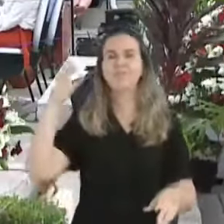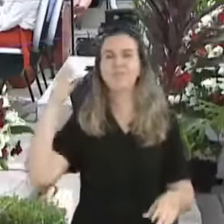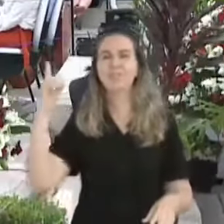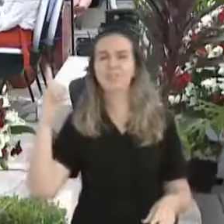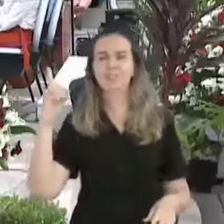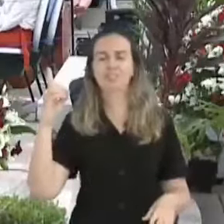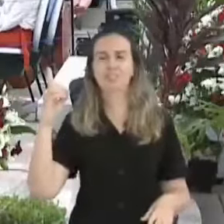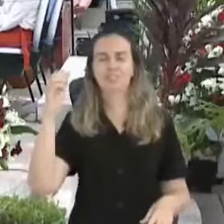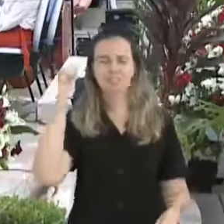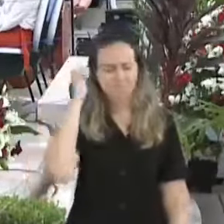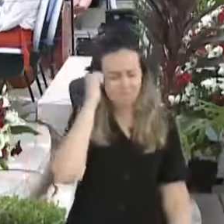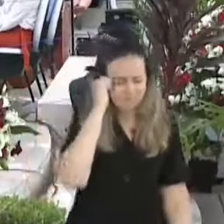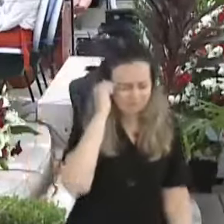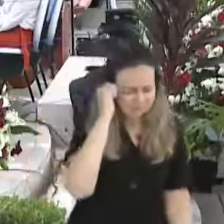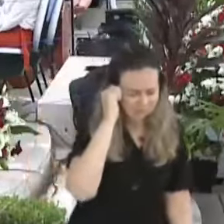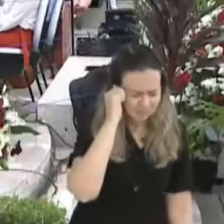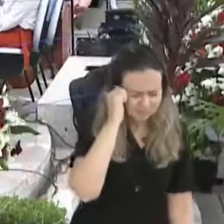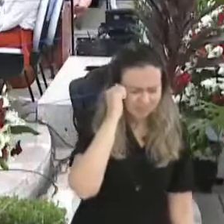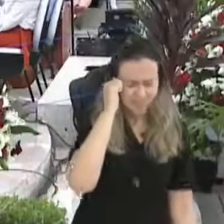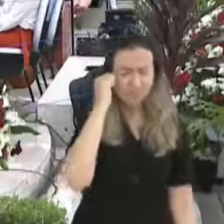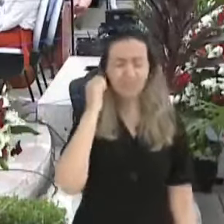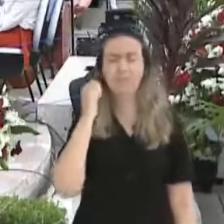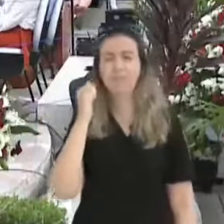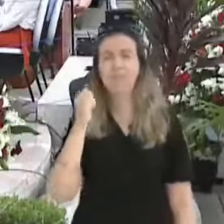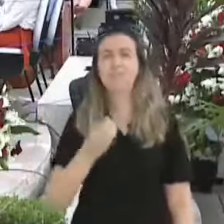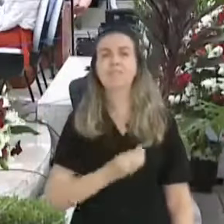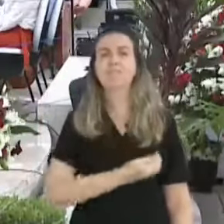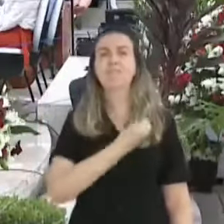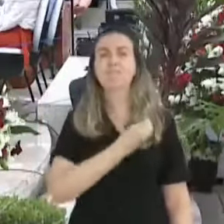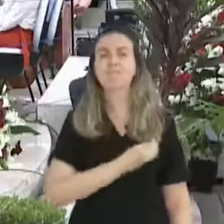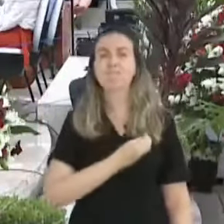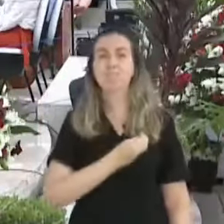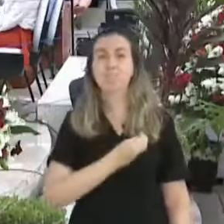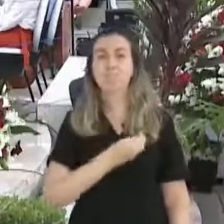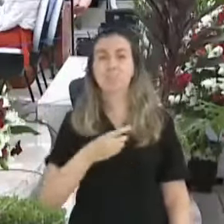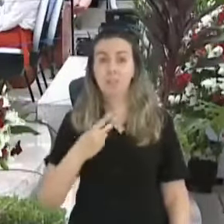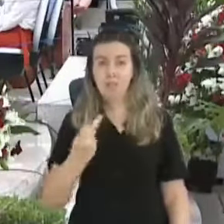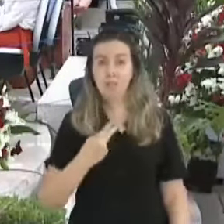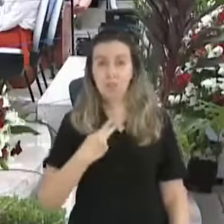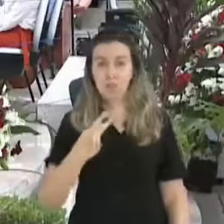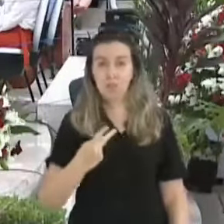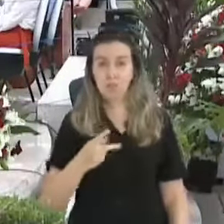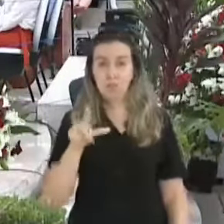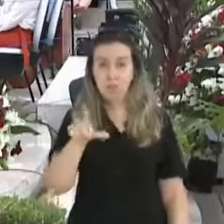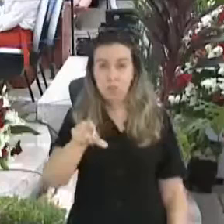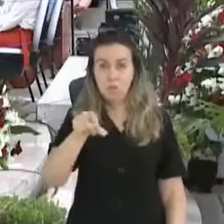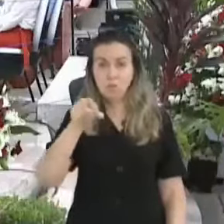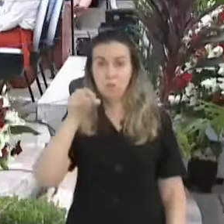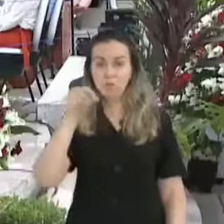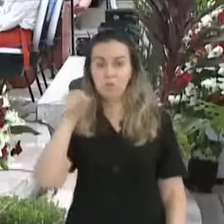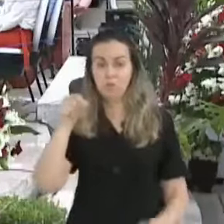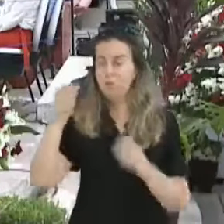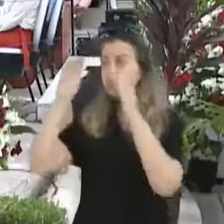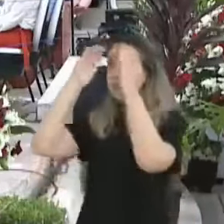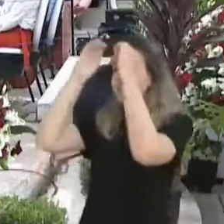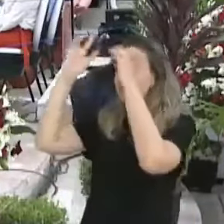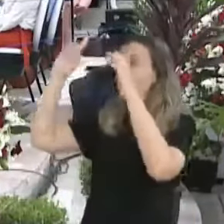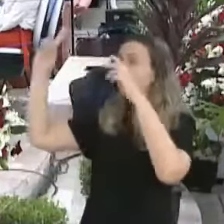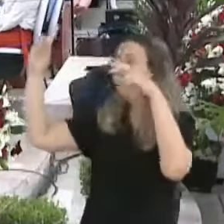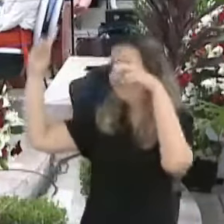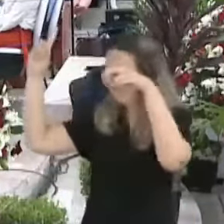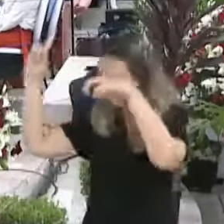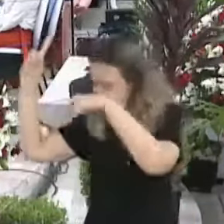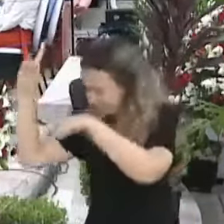no capítulo 7, no versículo 14: e se o meu povo, que se chama pelo meu nome,